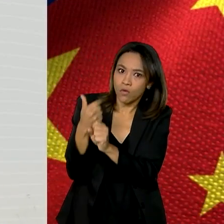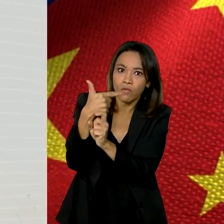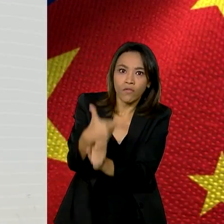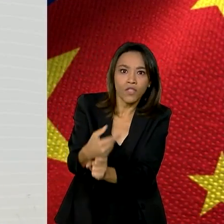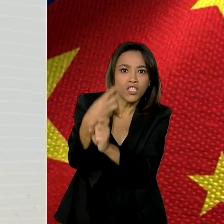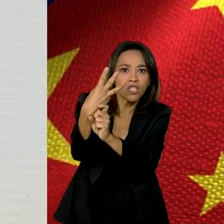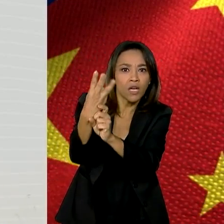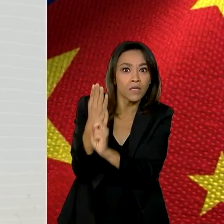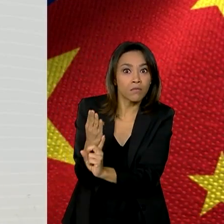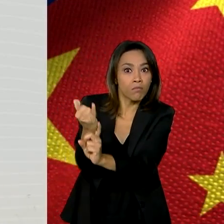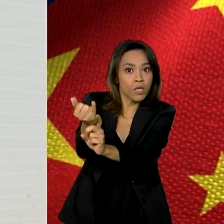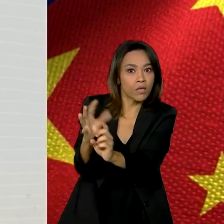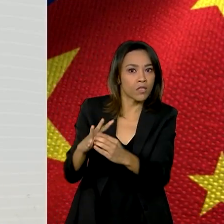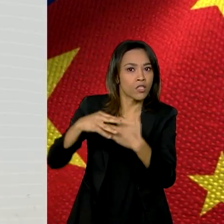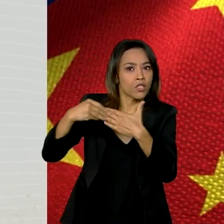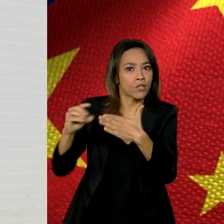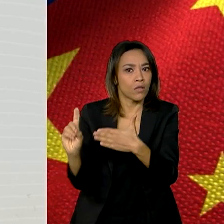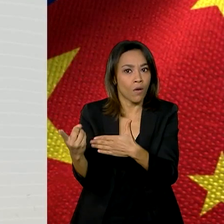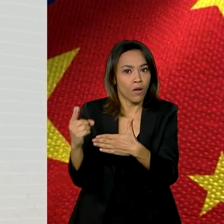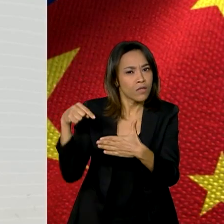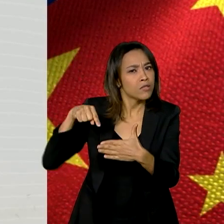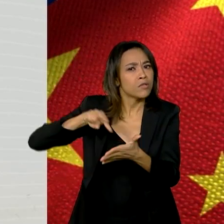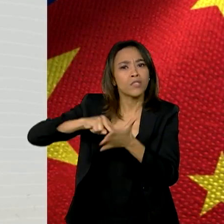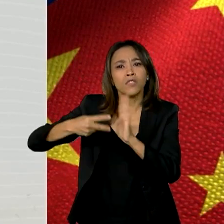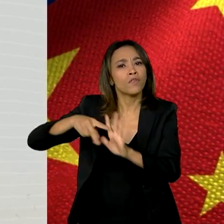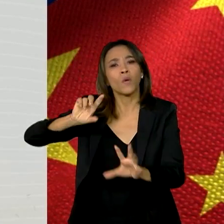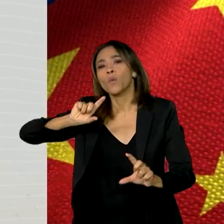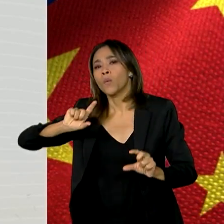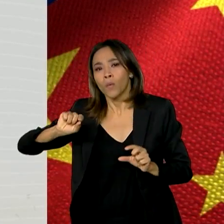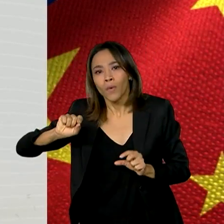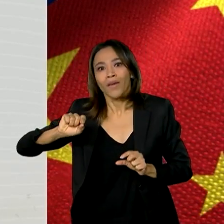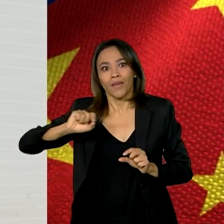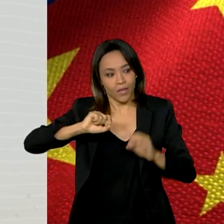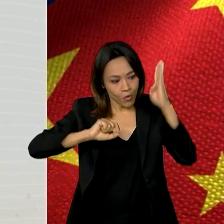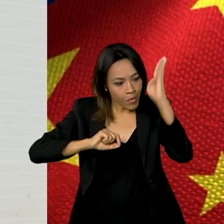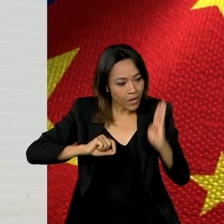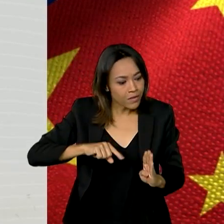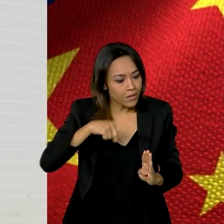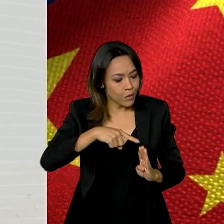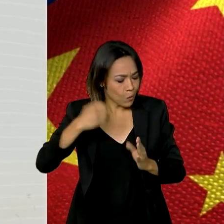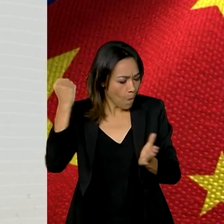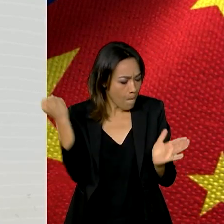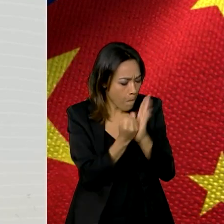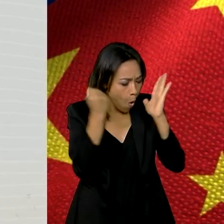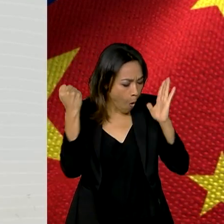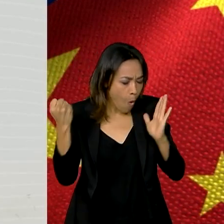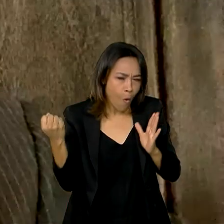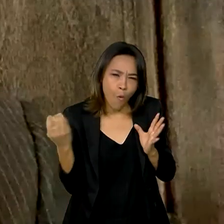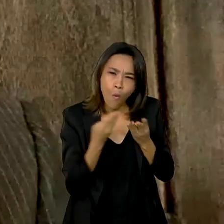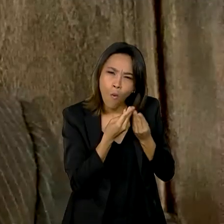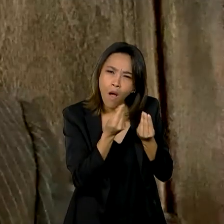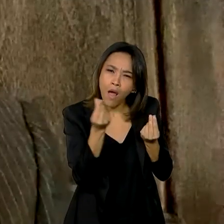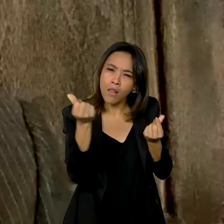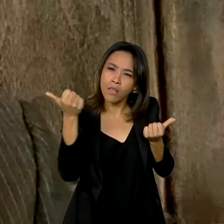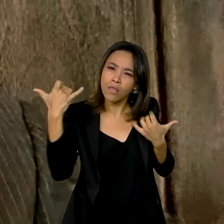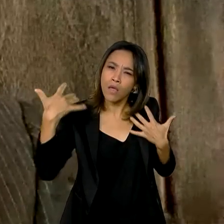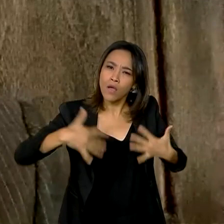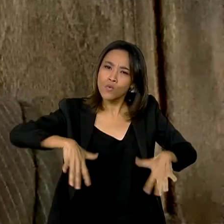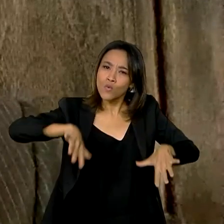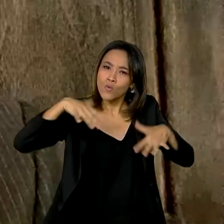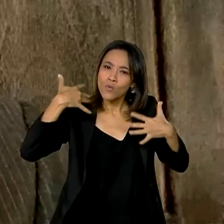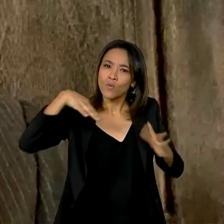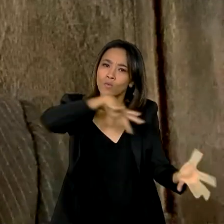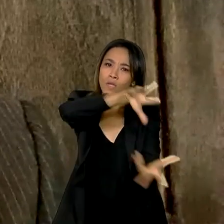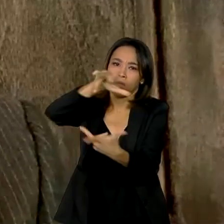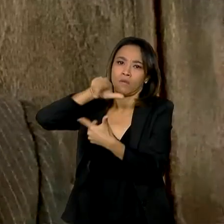23 bilhões de dólares. Sinal que o produto brasileiro tem certificação de qualidade no mercado internacional. O Brasil consegue